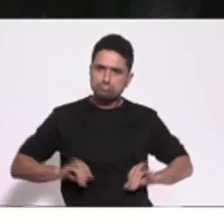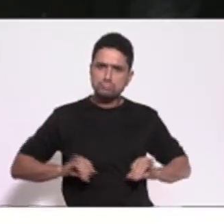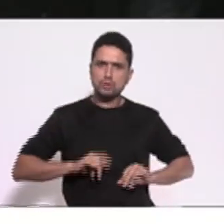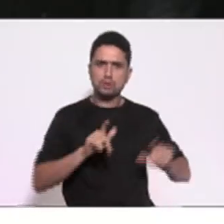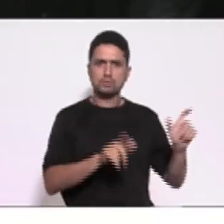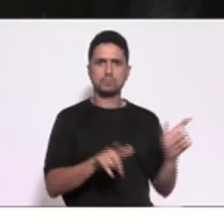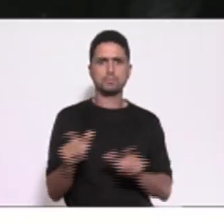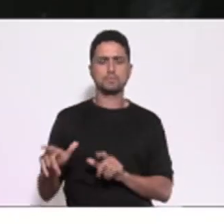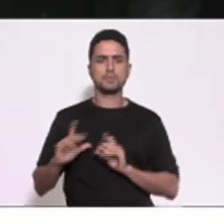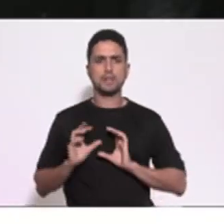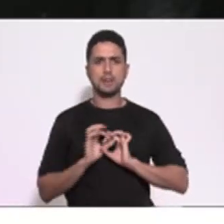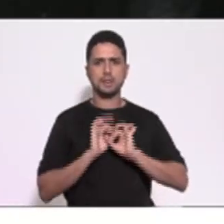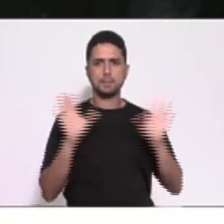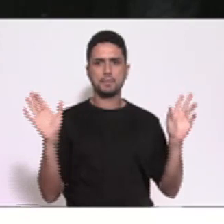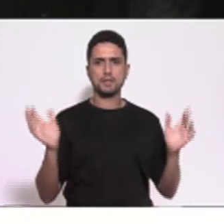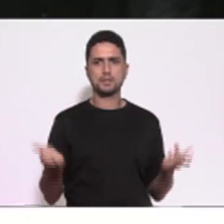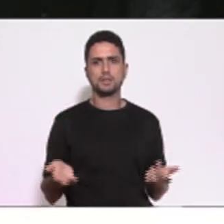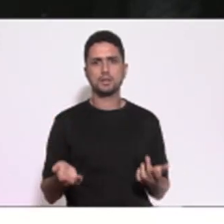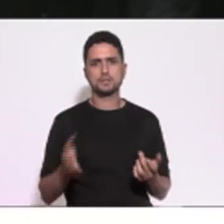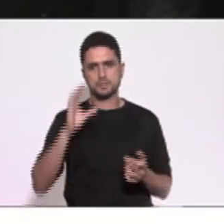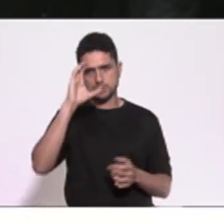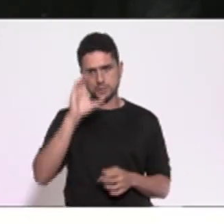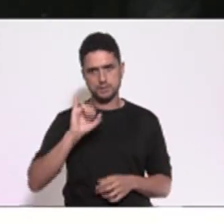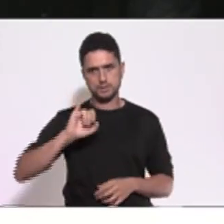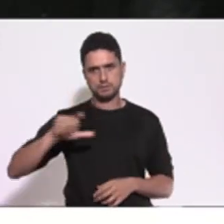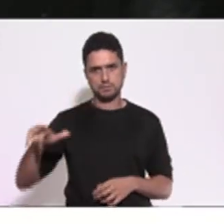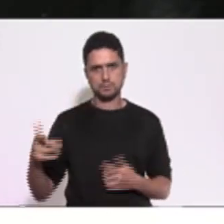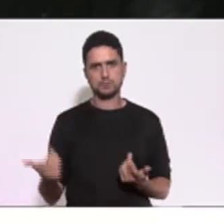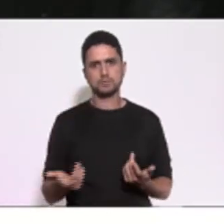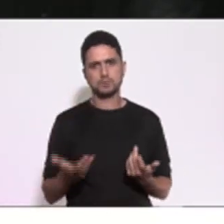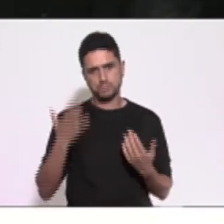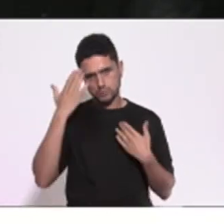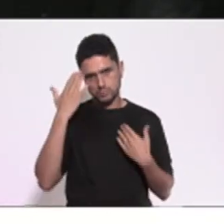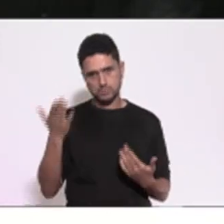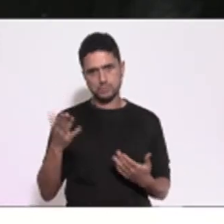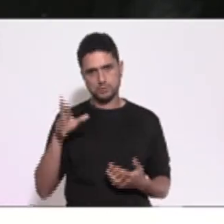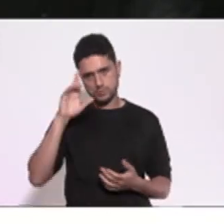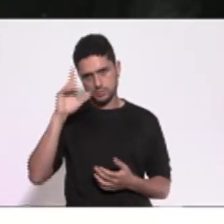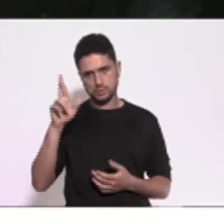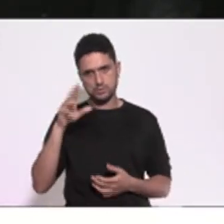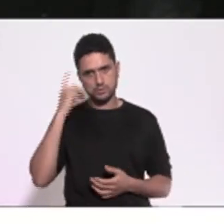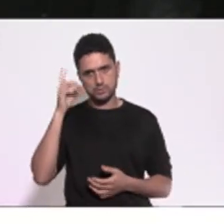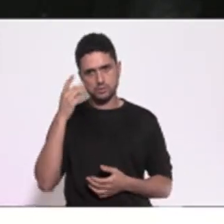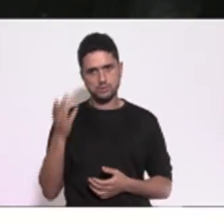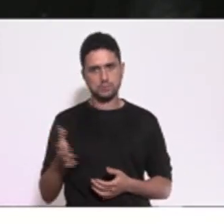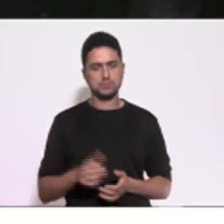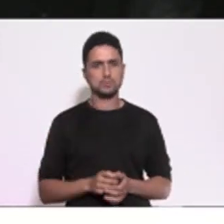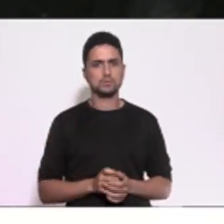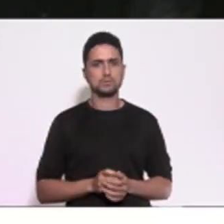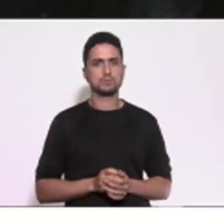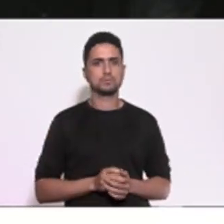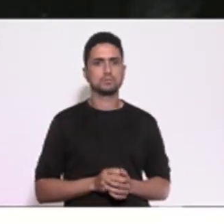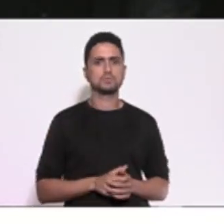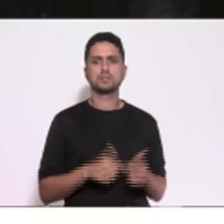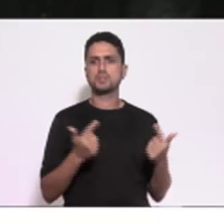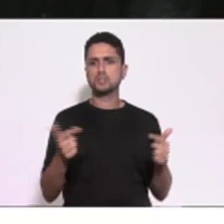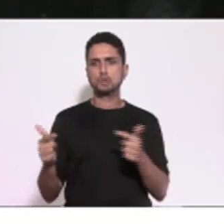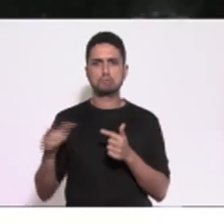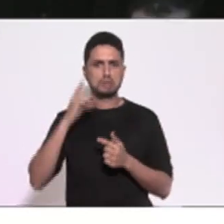liberdade, as liberdades civis. Então, muito obrigada, senhor Valdec Carneiro. E